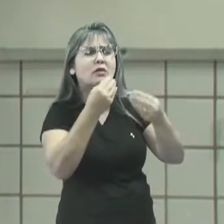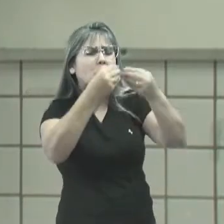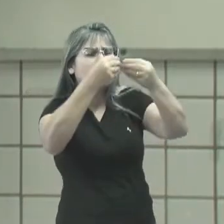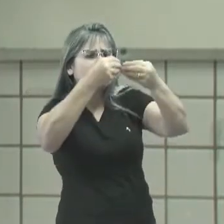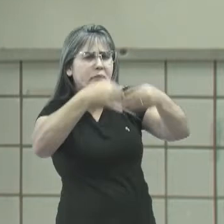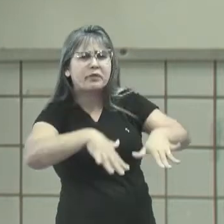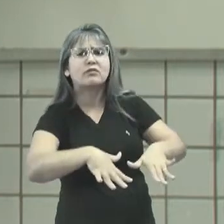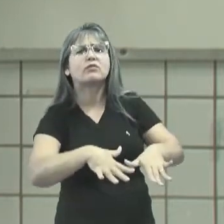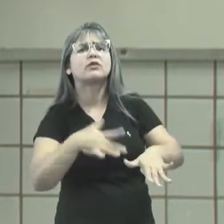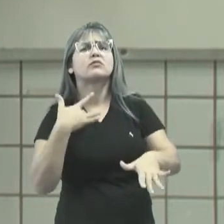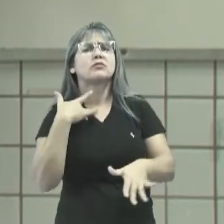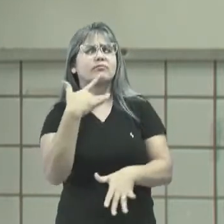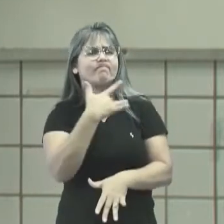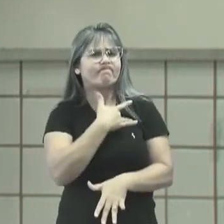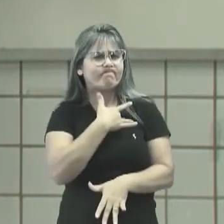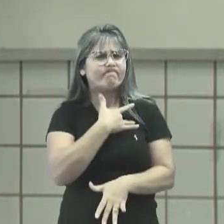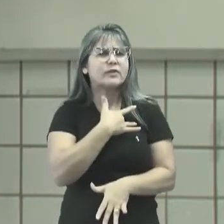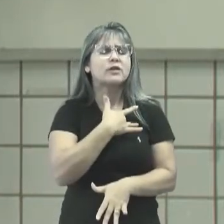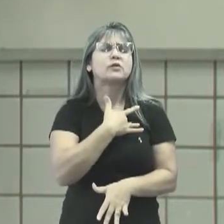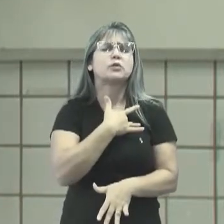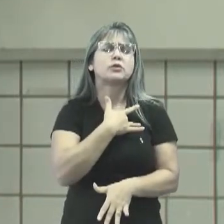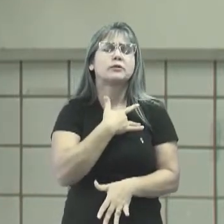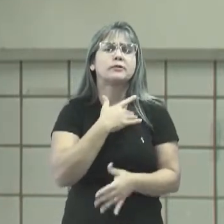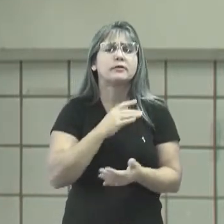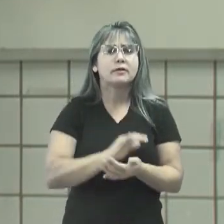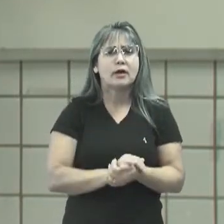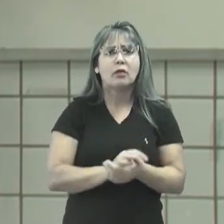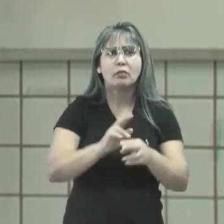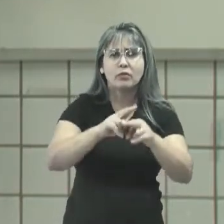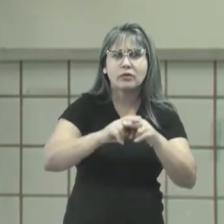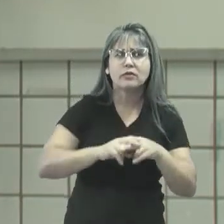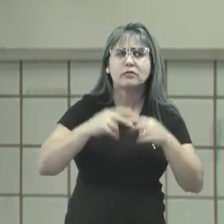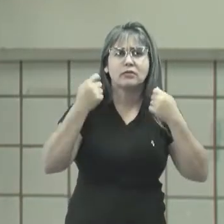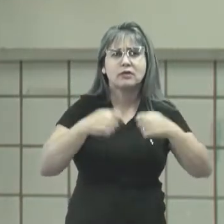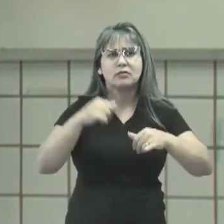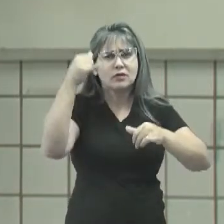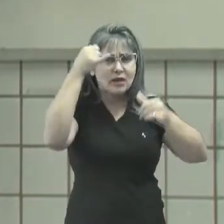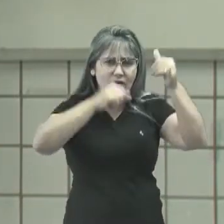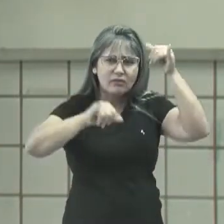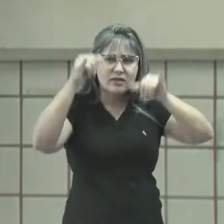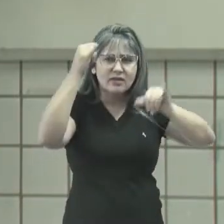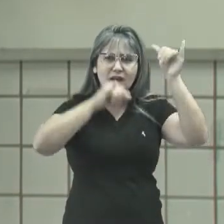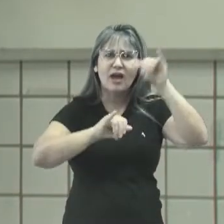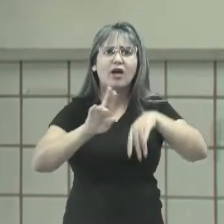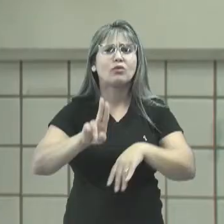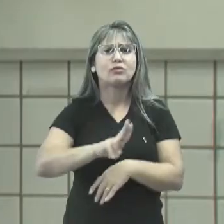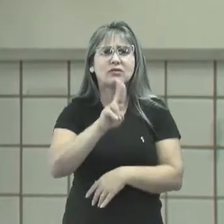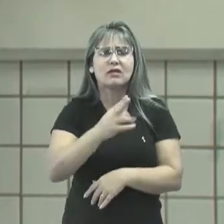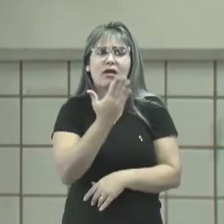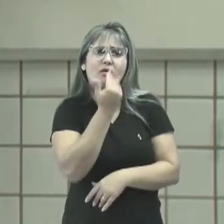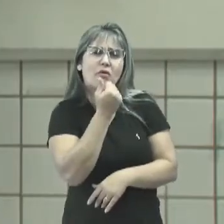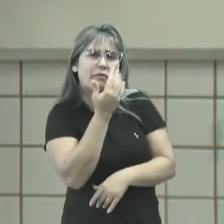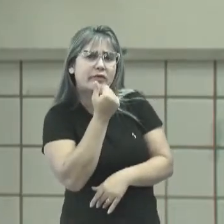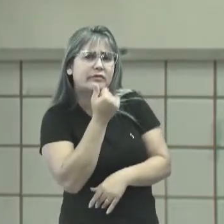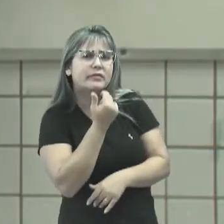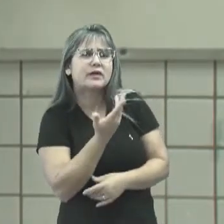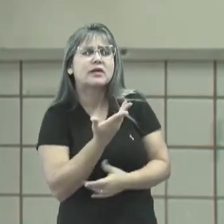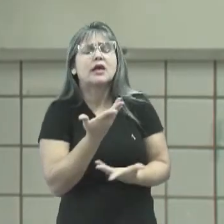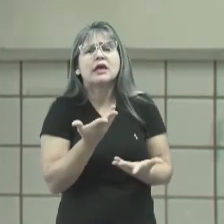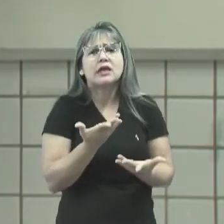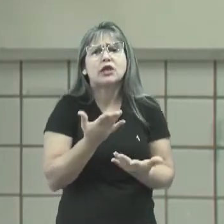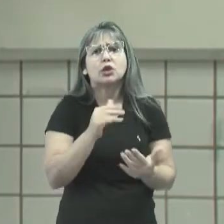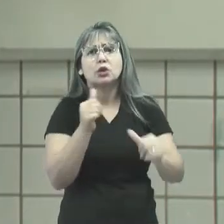no metabolismo, né, do nosso organismo. Então, tem que evitar consumir mais alimentos e procurar consumir alimentos mais saudáveis,